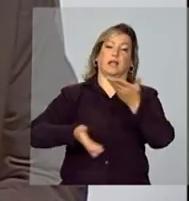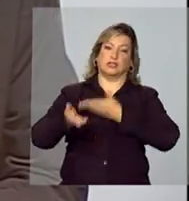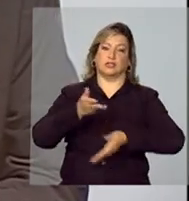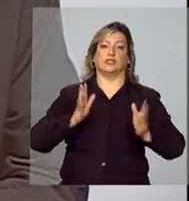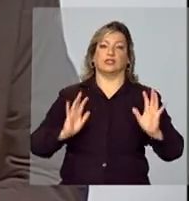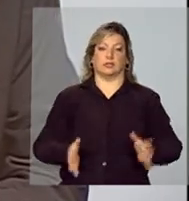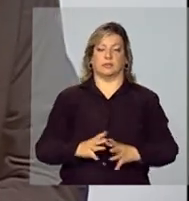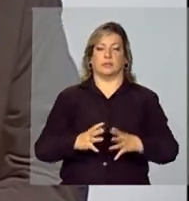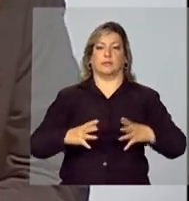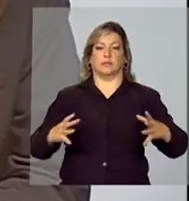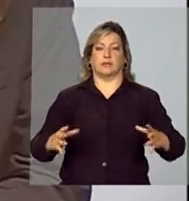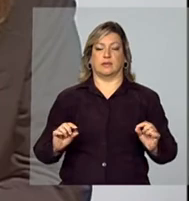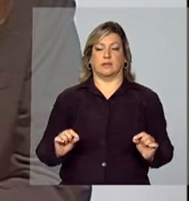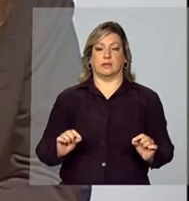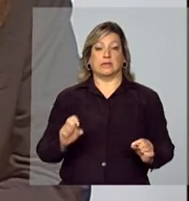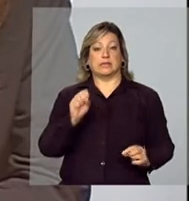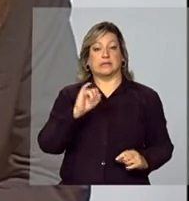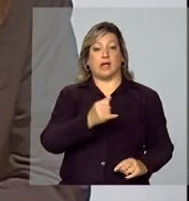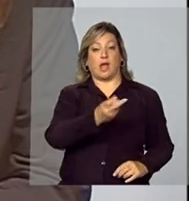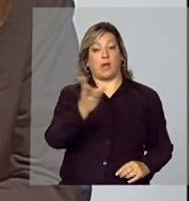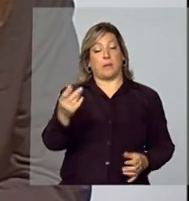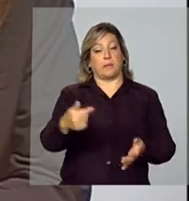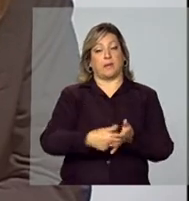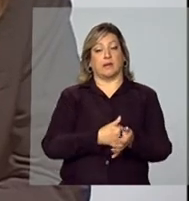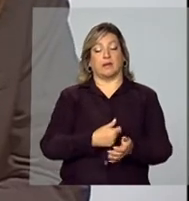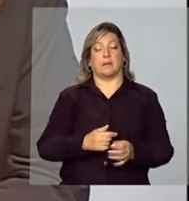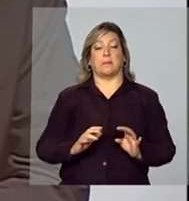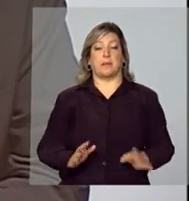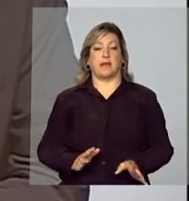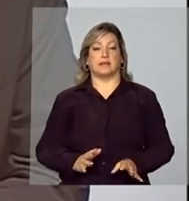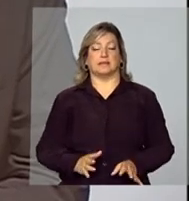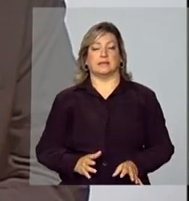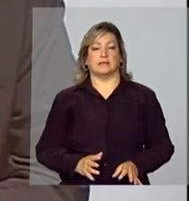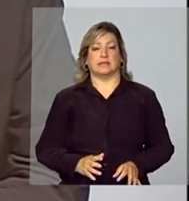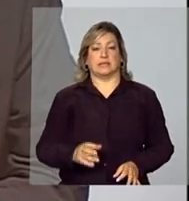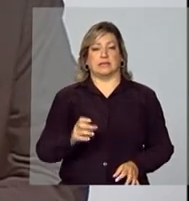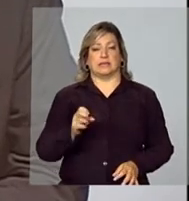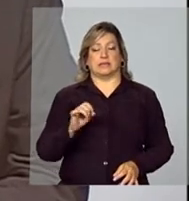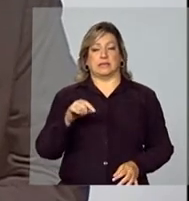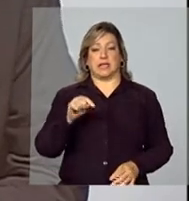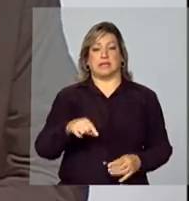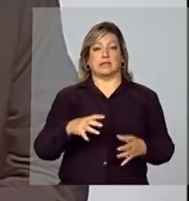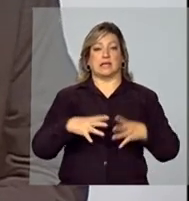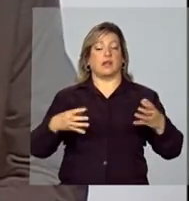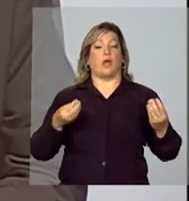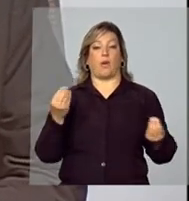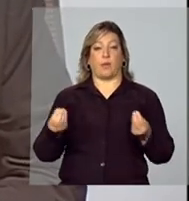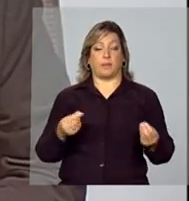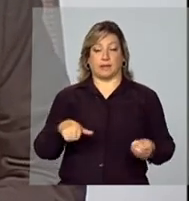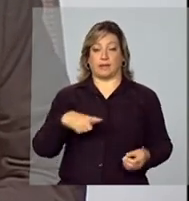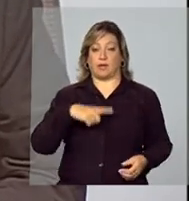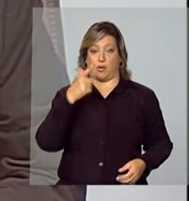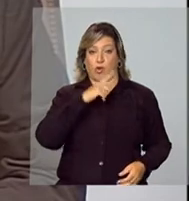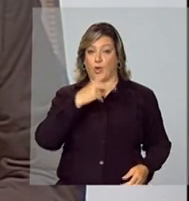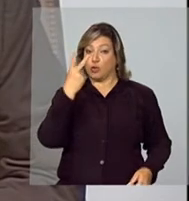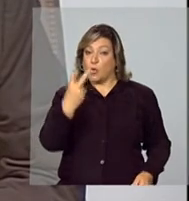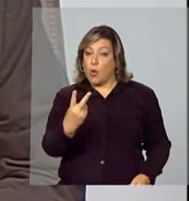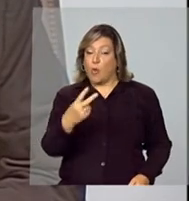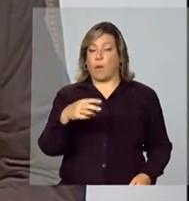cento se alguém me perguntar mas secretária esse crescimento bom esse crescimento se dá por duas razões